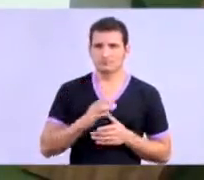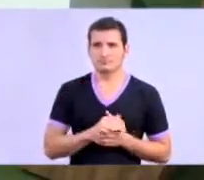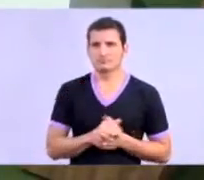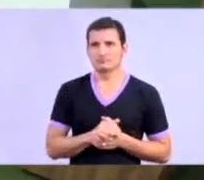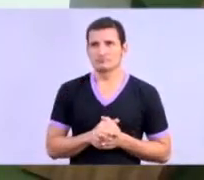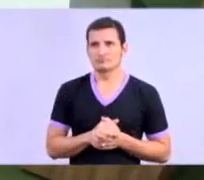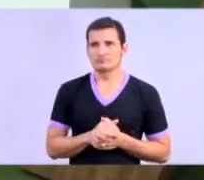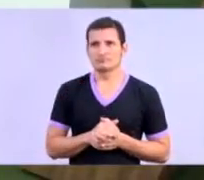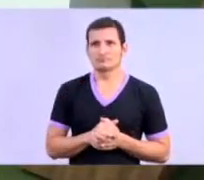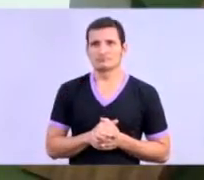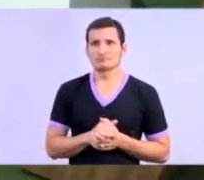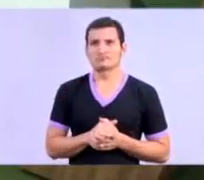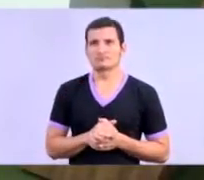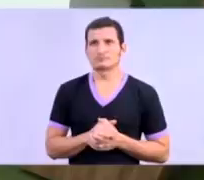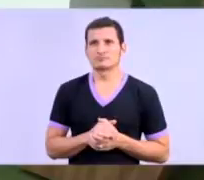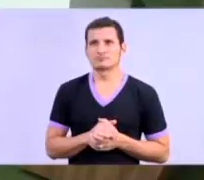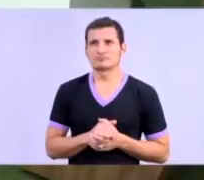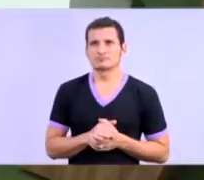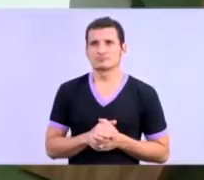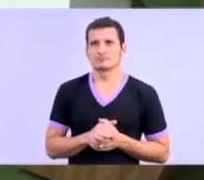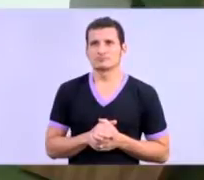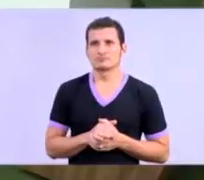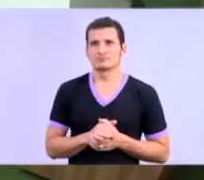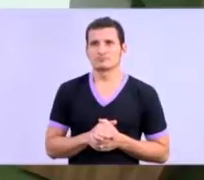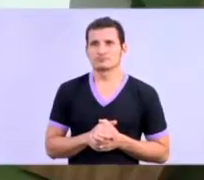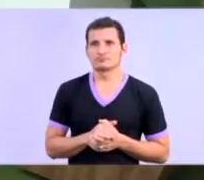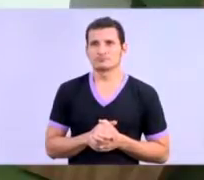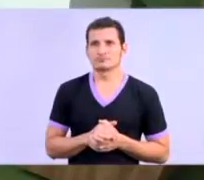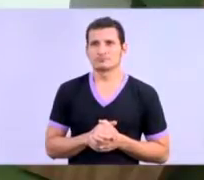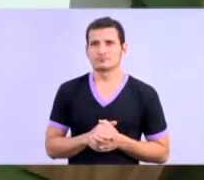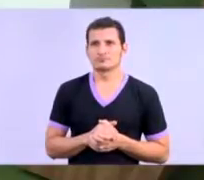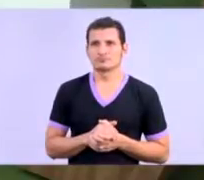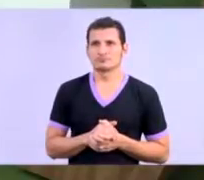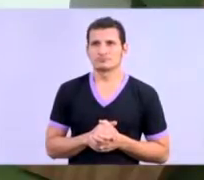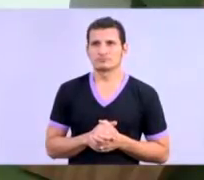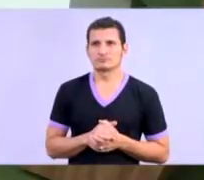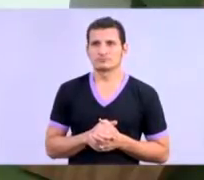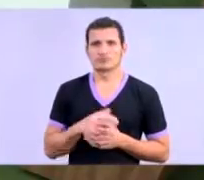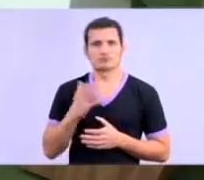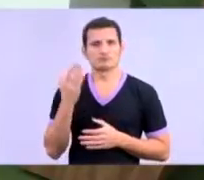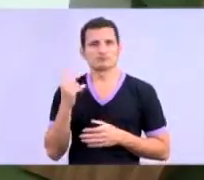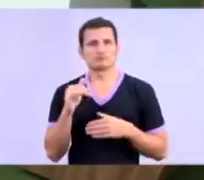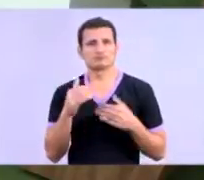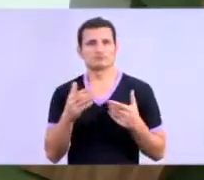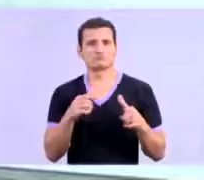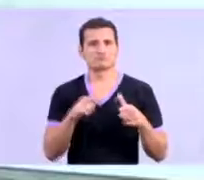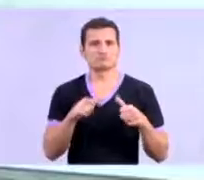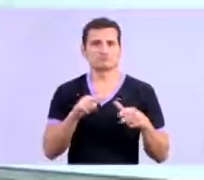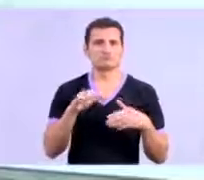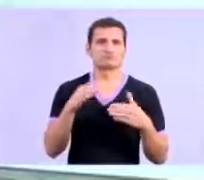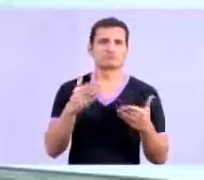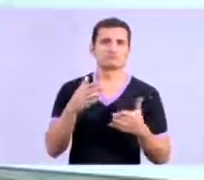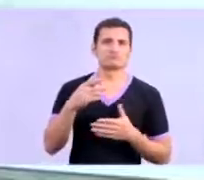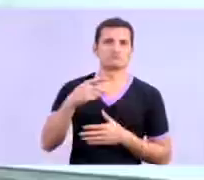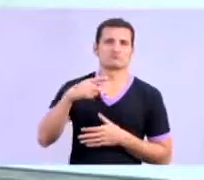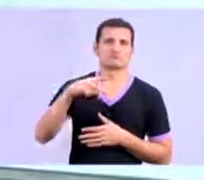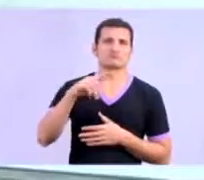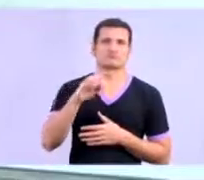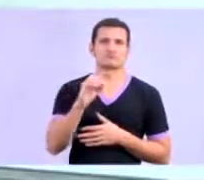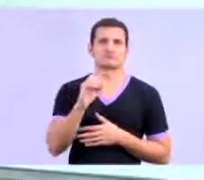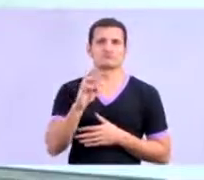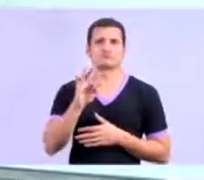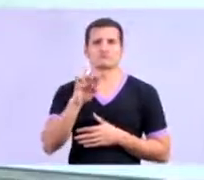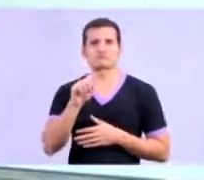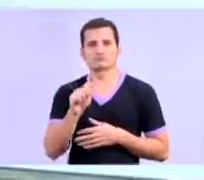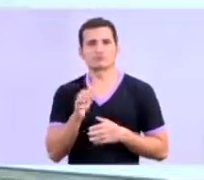chego e falo, será que eu sei qual é o serviço com a porta que eu quero chegar? Eu sei qual é